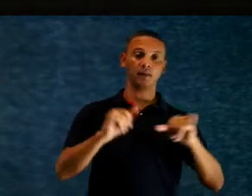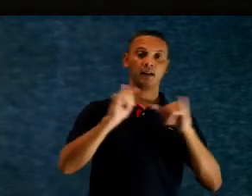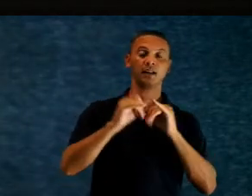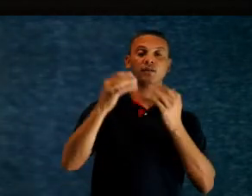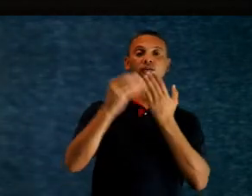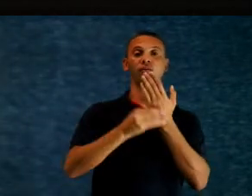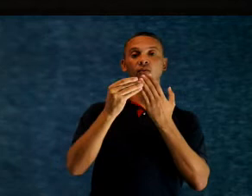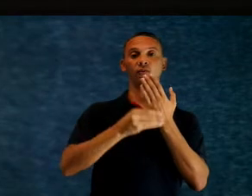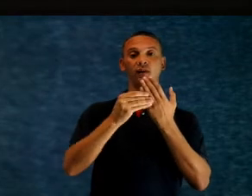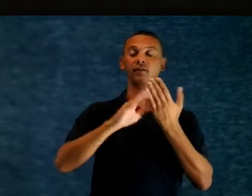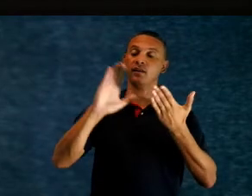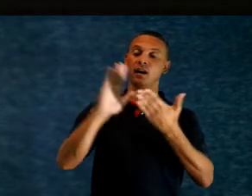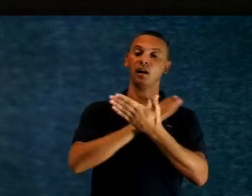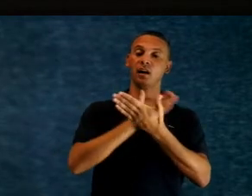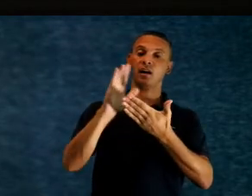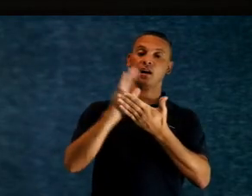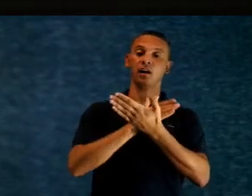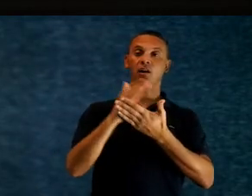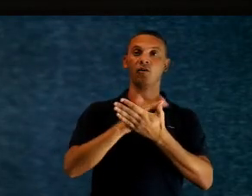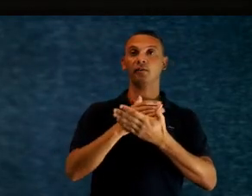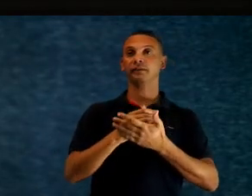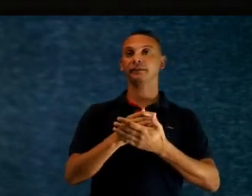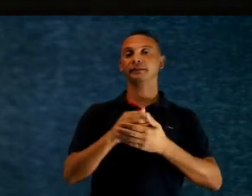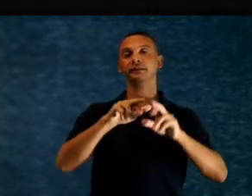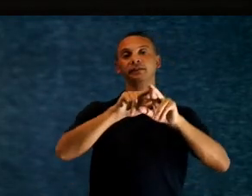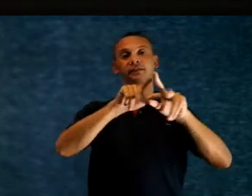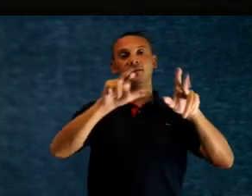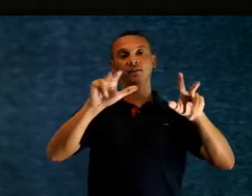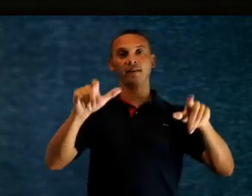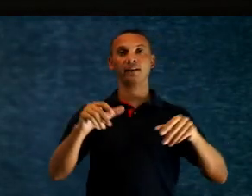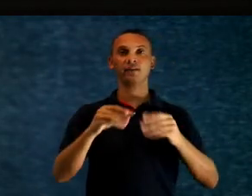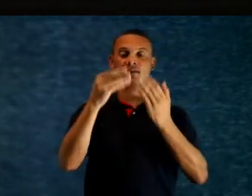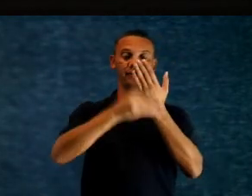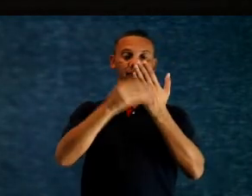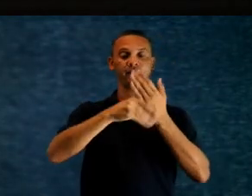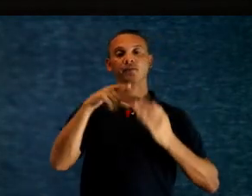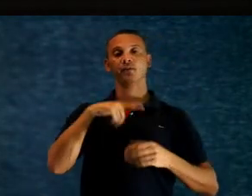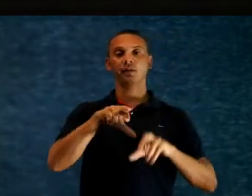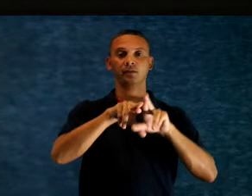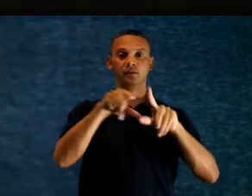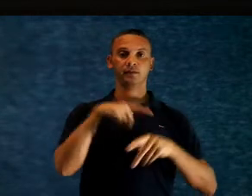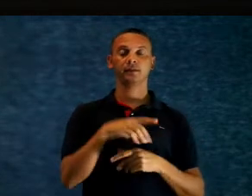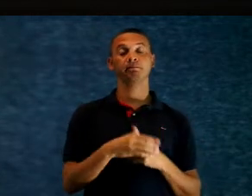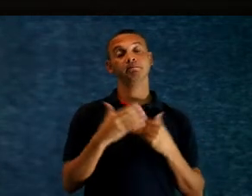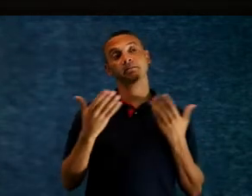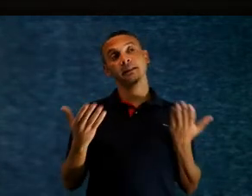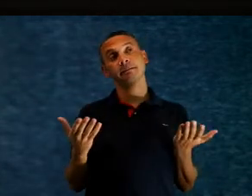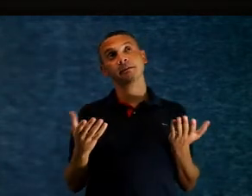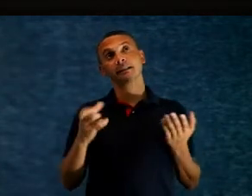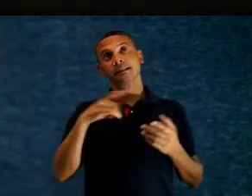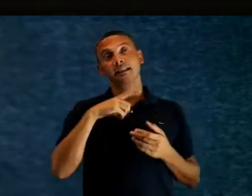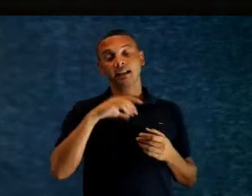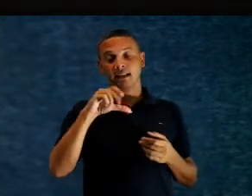Drummond inéditas em livro, né, há pouco tempo, quando a do impeachment, do processo de impeachment da